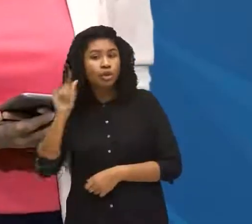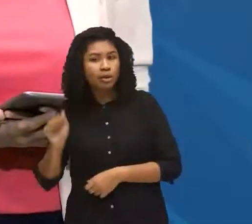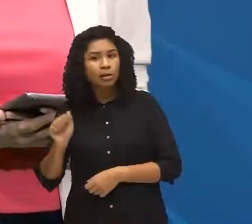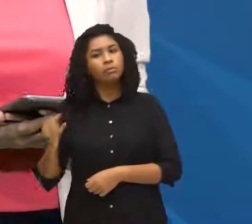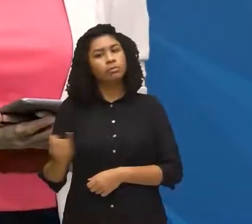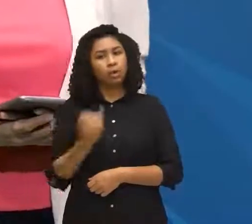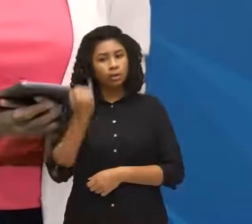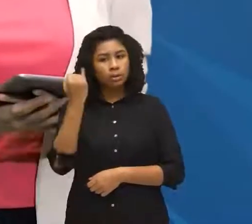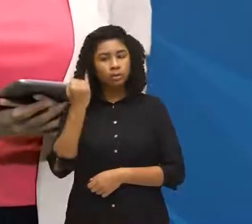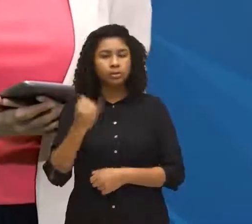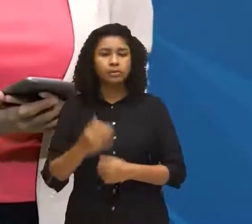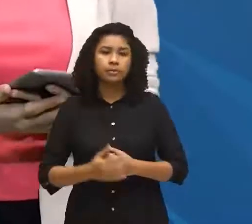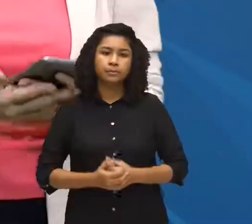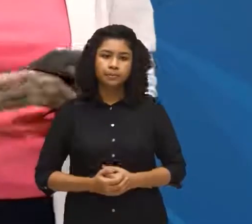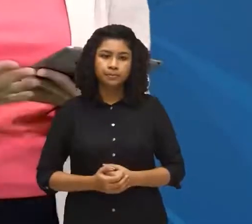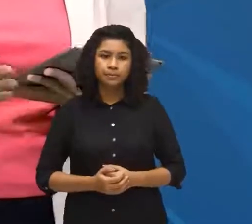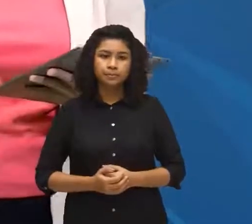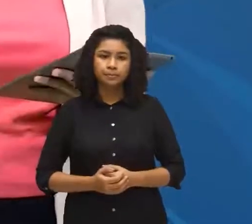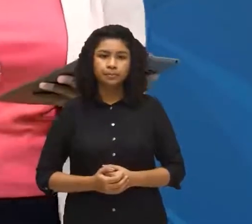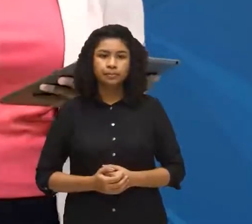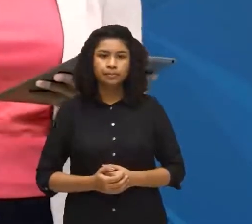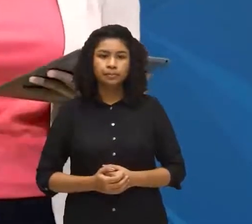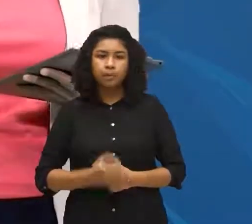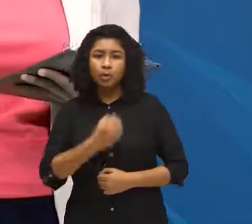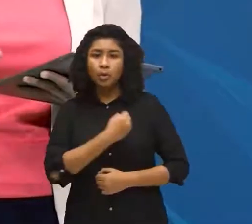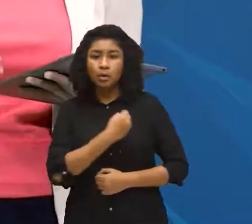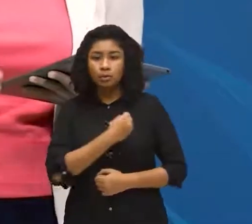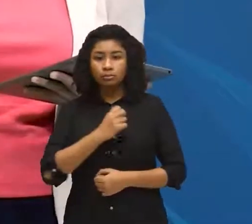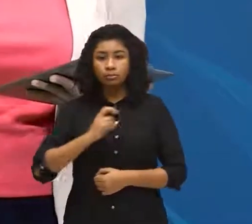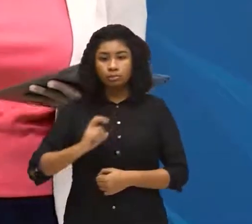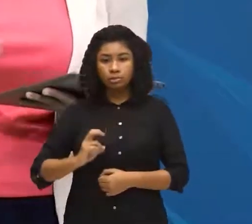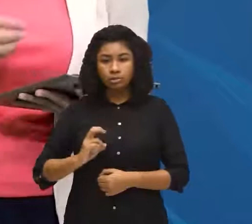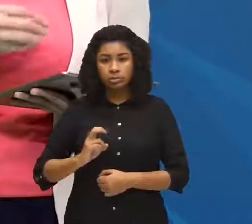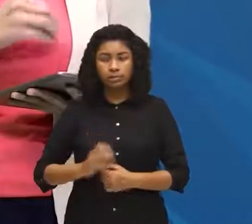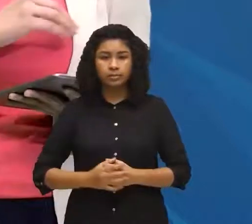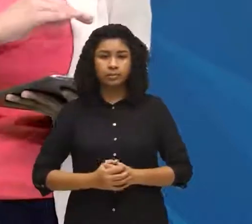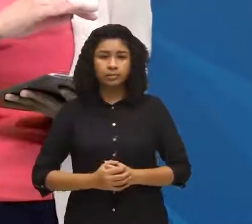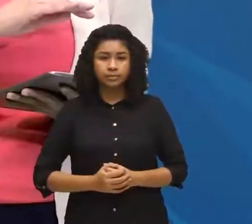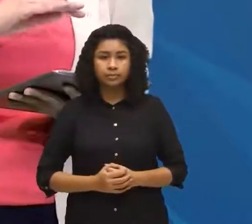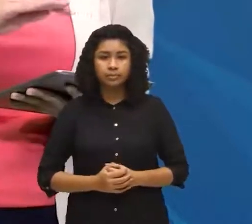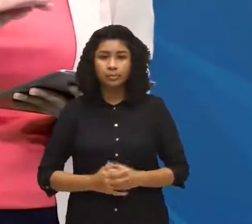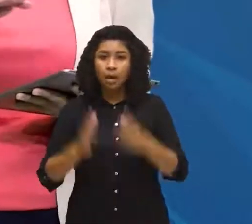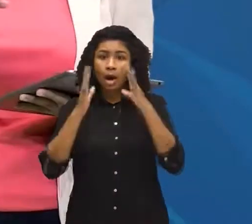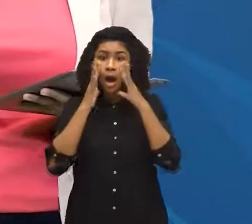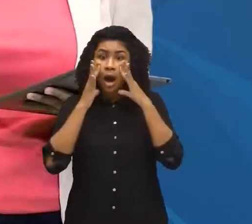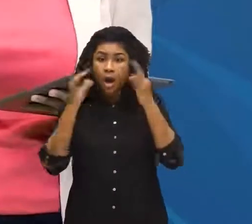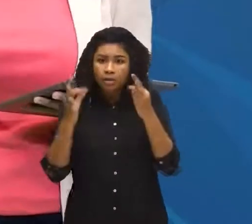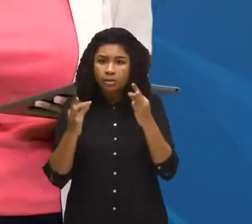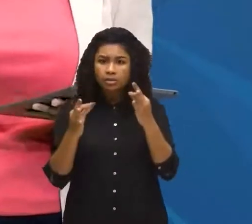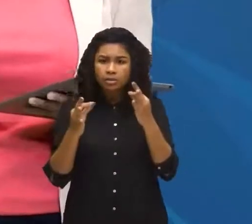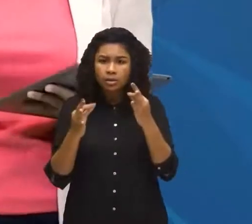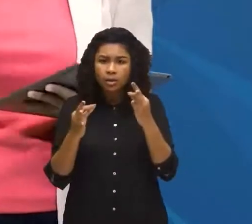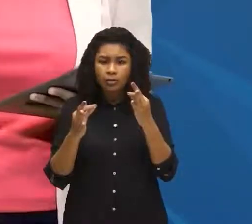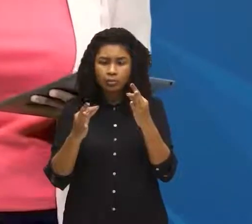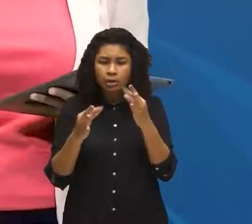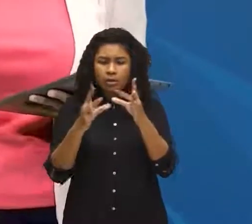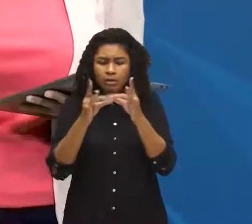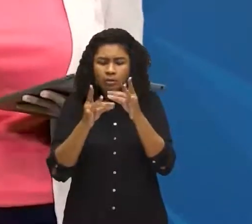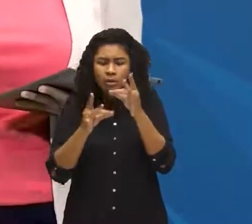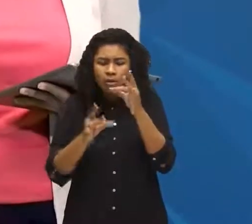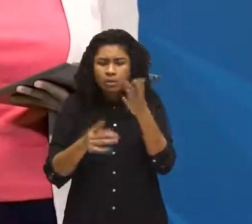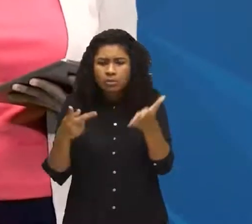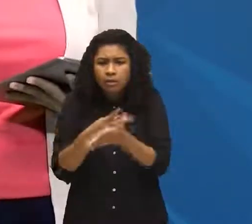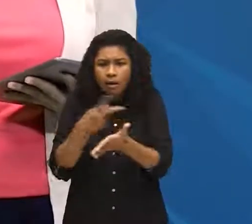de escrita, né? De você colocar ali informações que realmente não fazem completamente